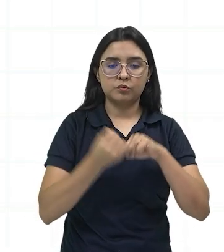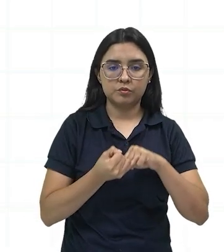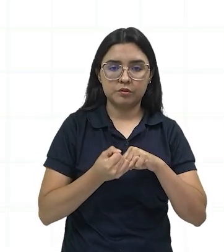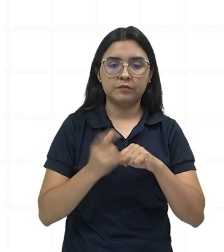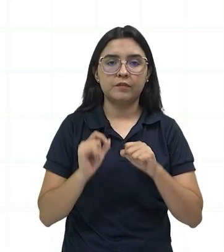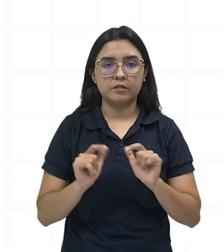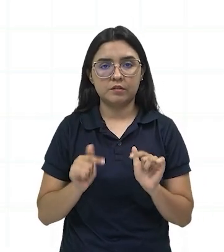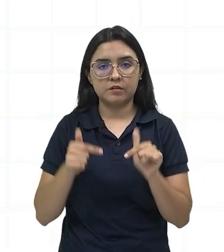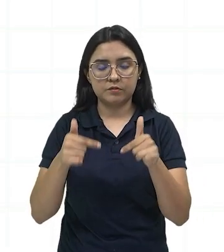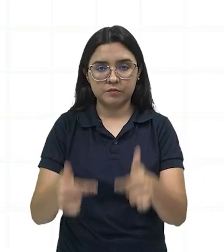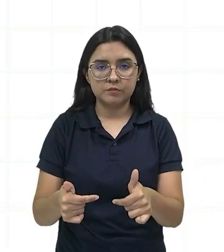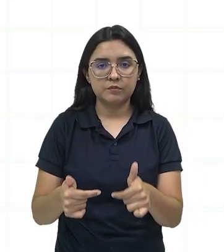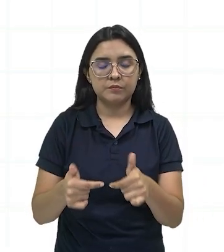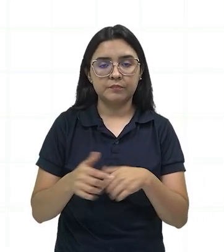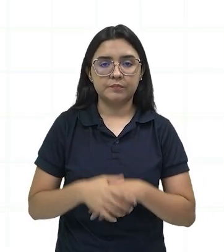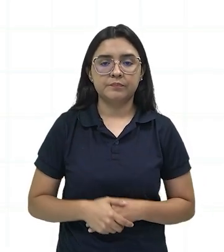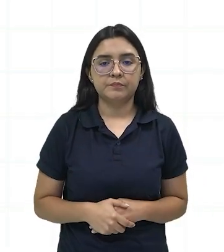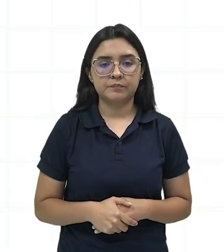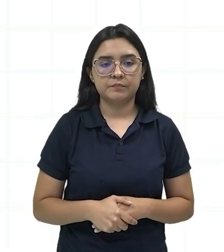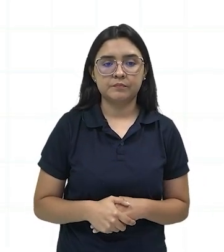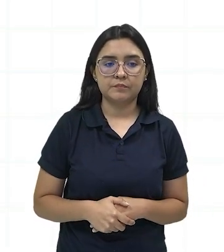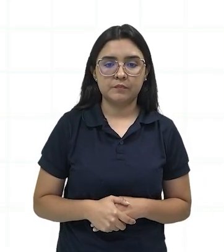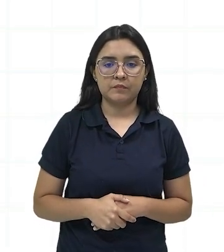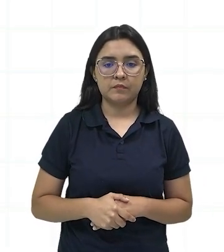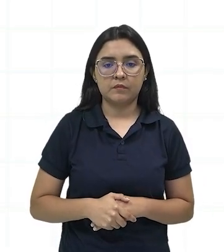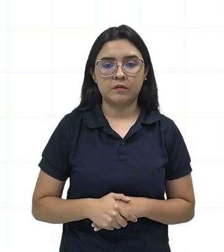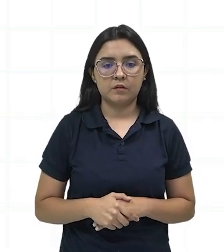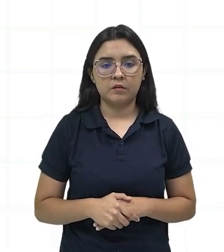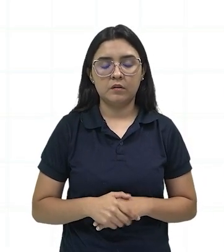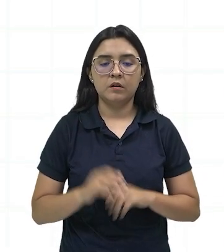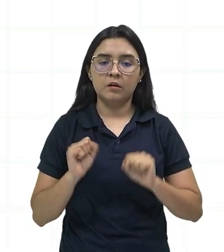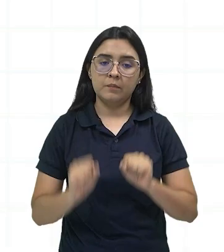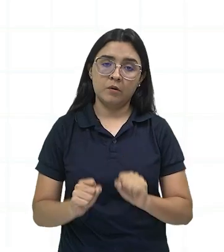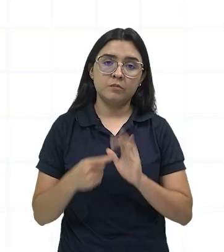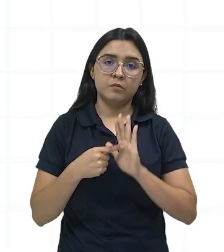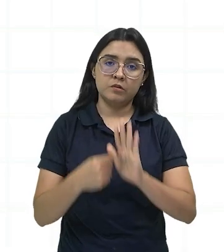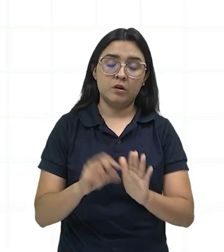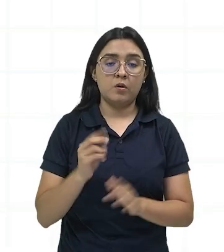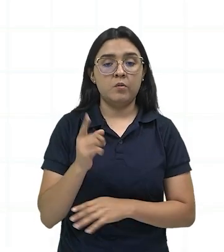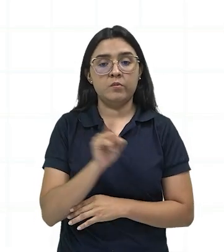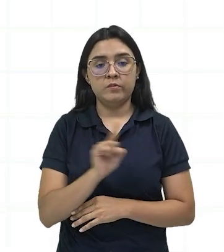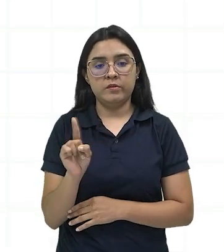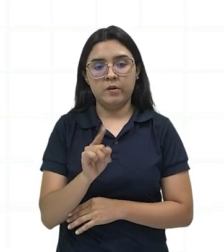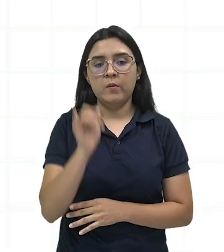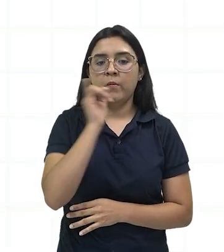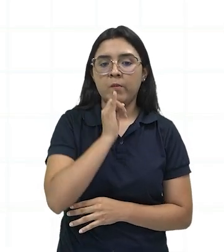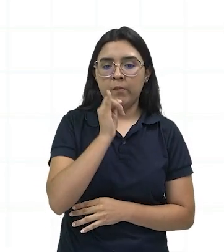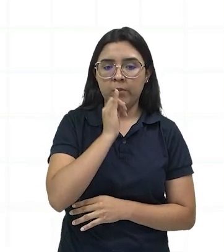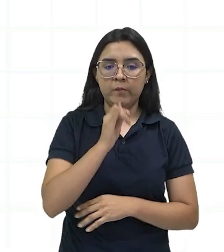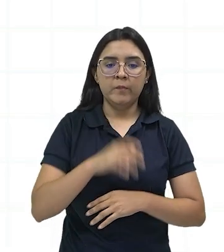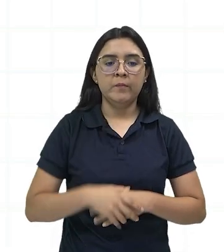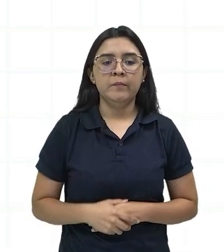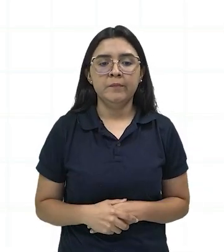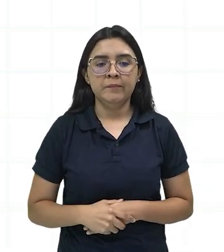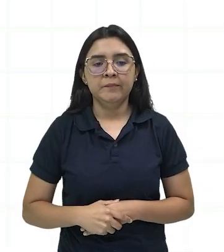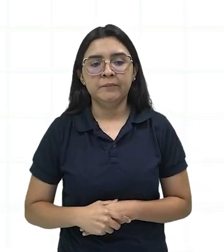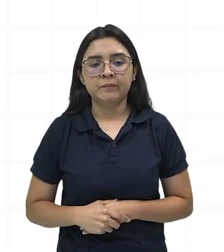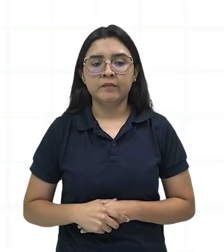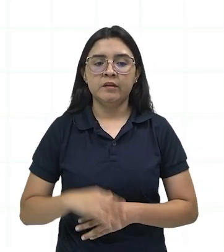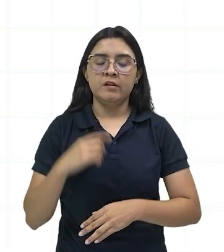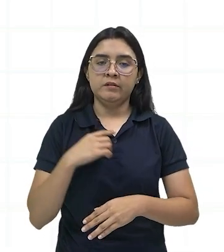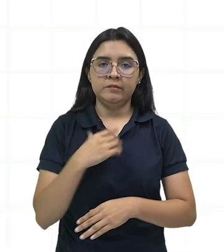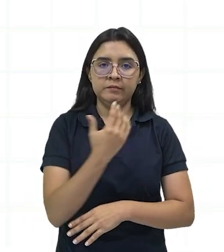sofrer a ação. O agente da ação pode ser mencionado ou não. Então, olha lá. Exemplo. As árvores